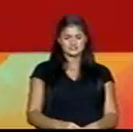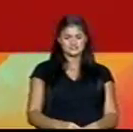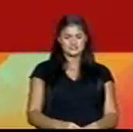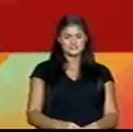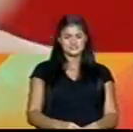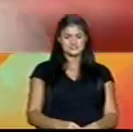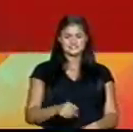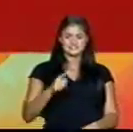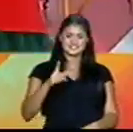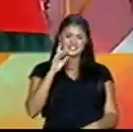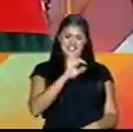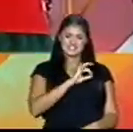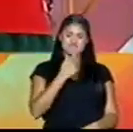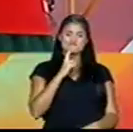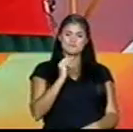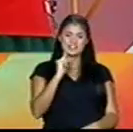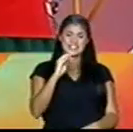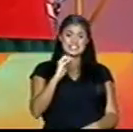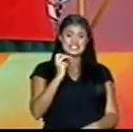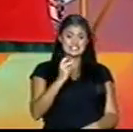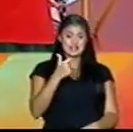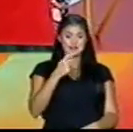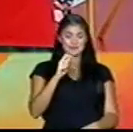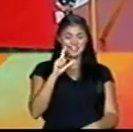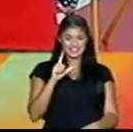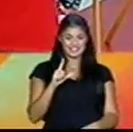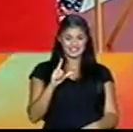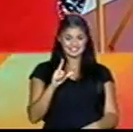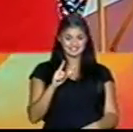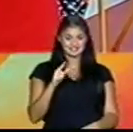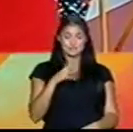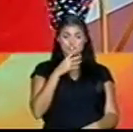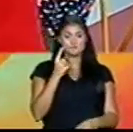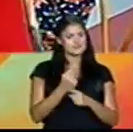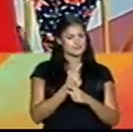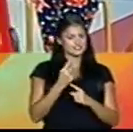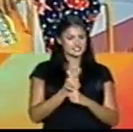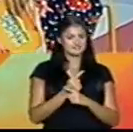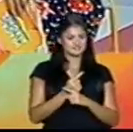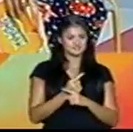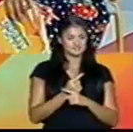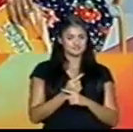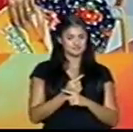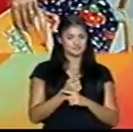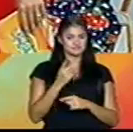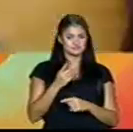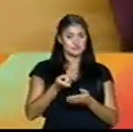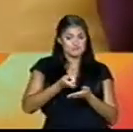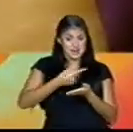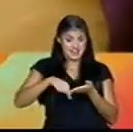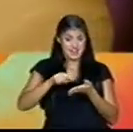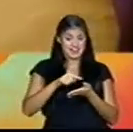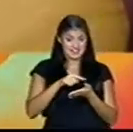São as bolachas. Não presta. Como é que você se chama? Isabel. Isabel. Como se faz? Eu vou dizer uma coisa. Que tal? Para uma